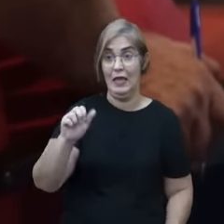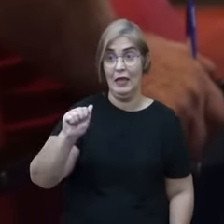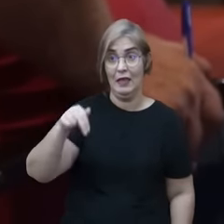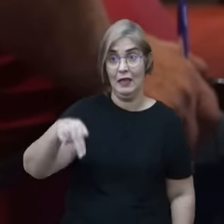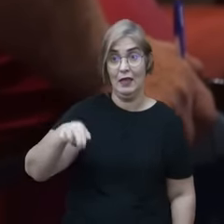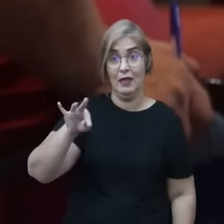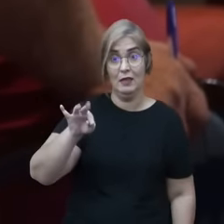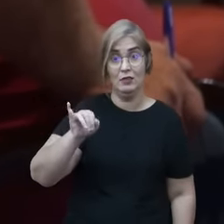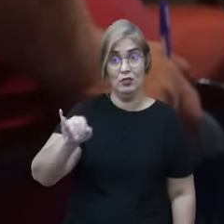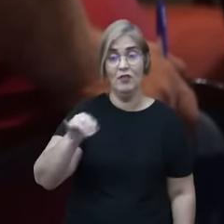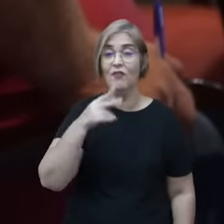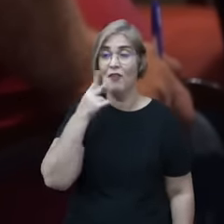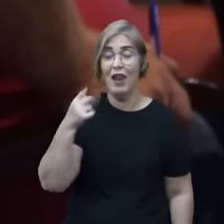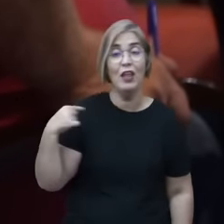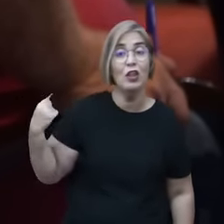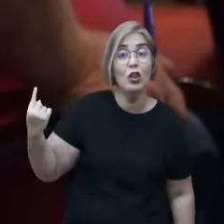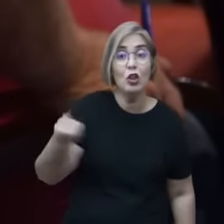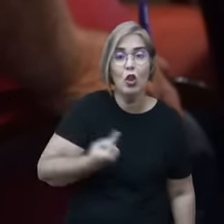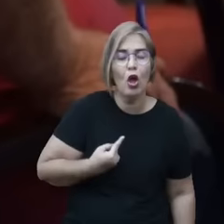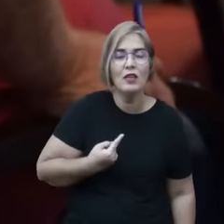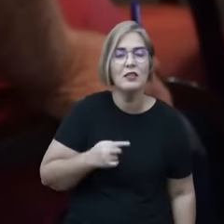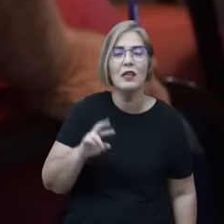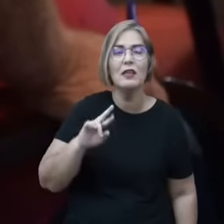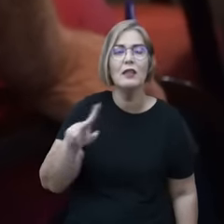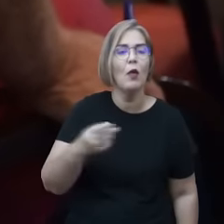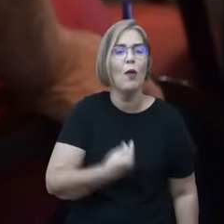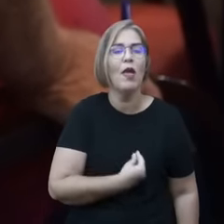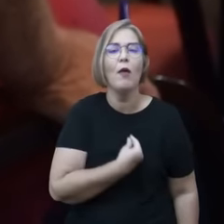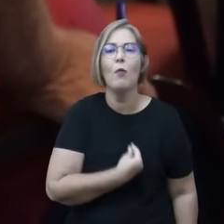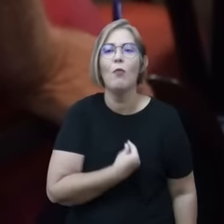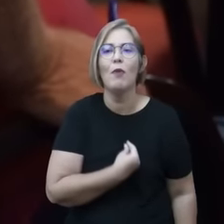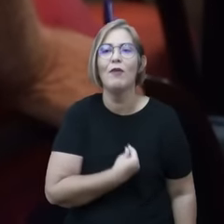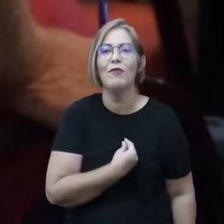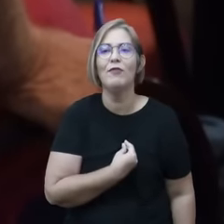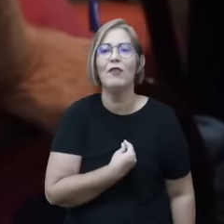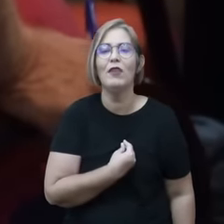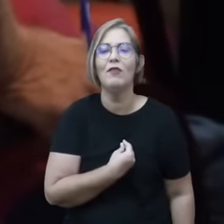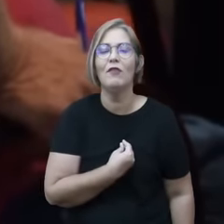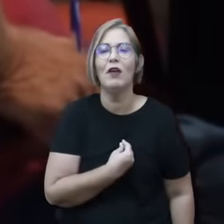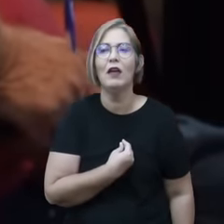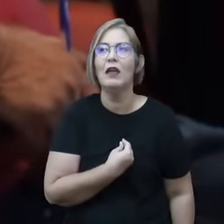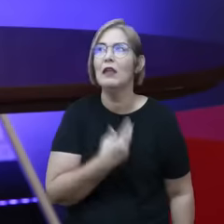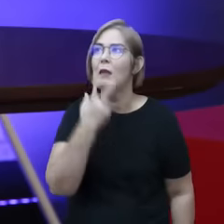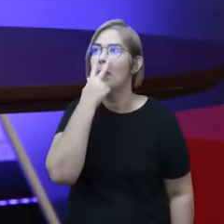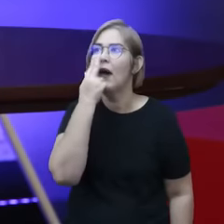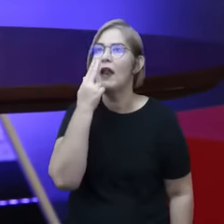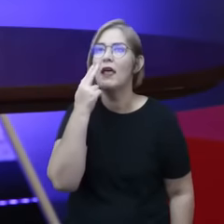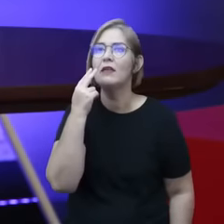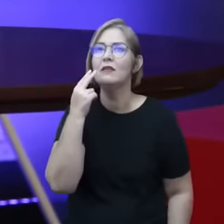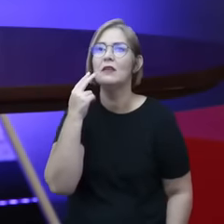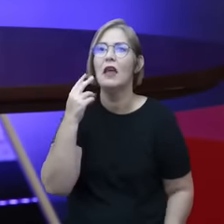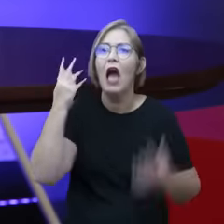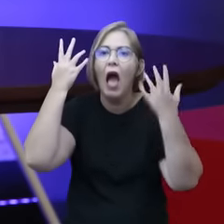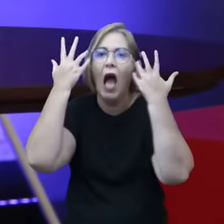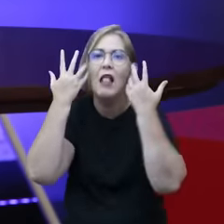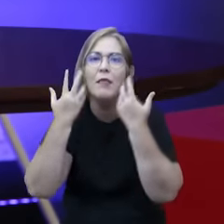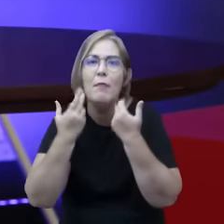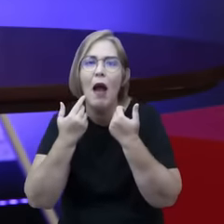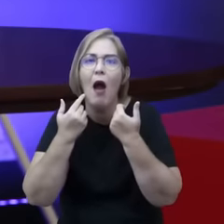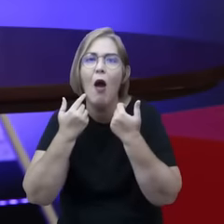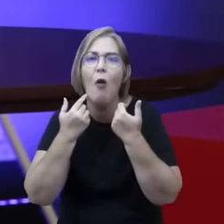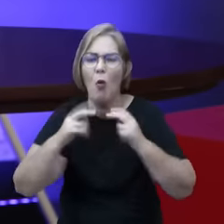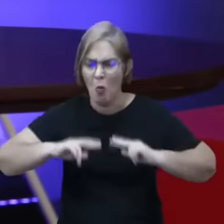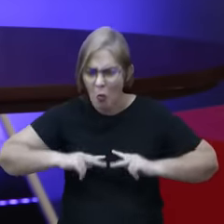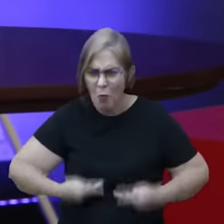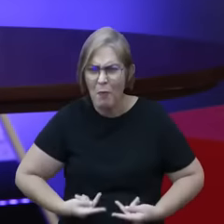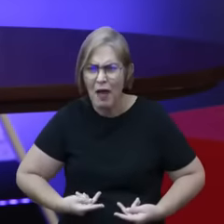"A nossa condição não é a condição, não é uma condição que nos iguala aos animais, por exemplo, porque